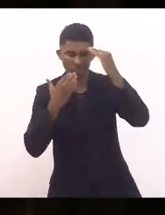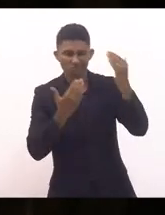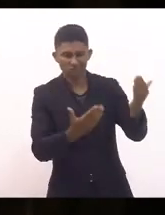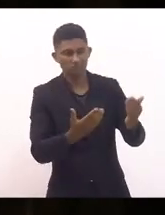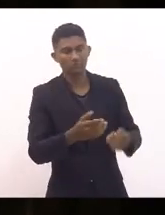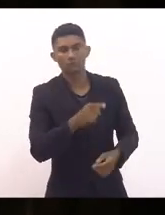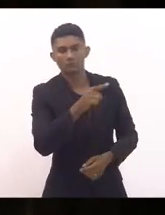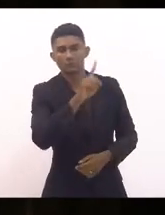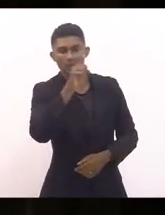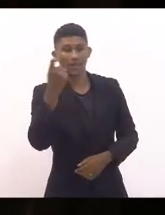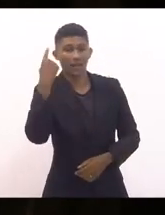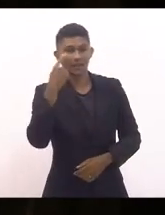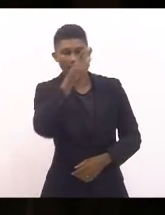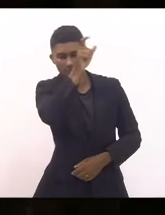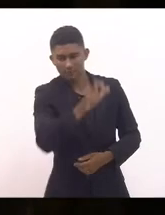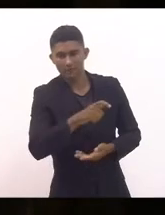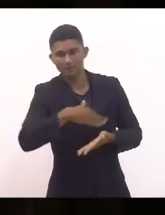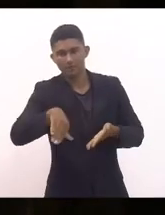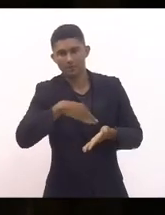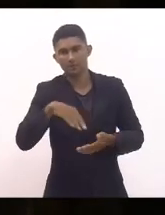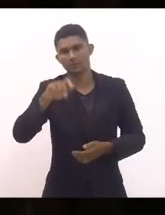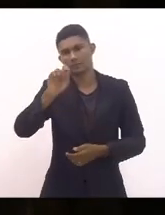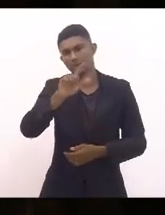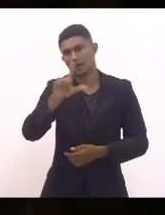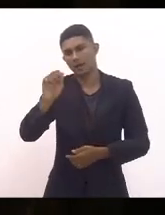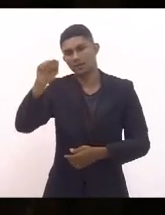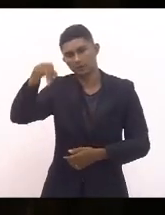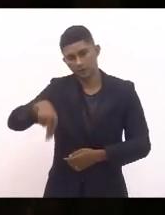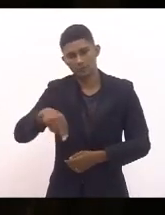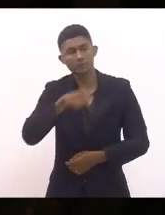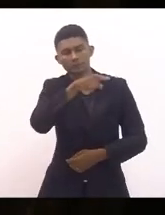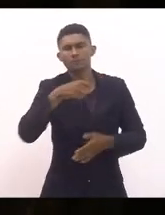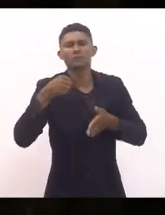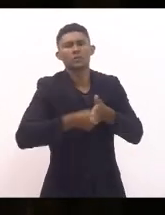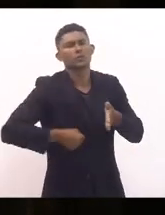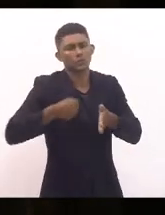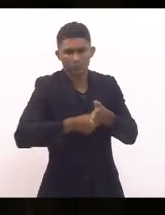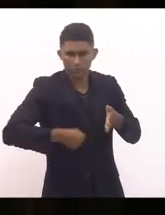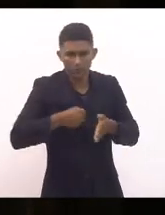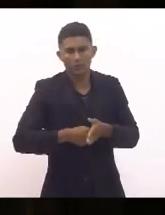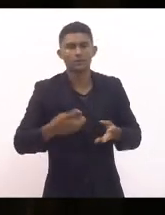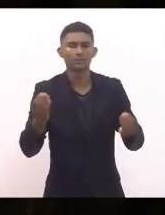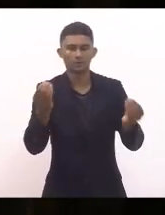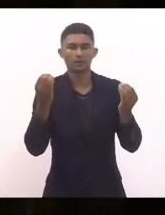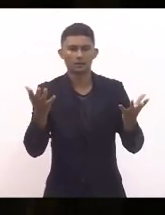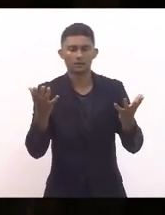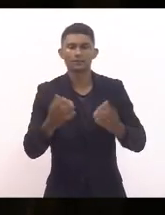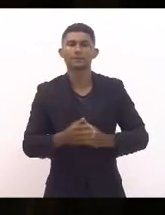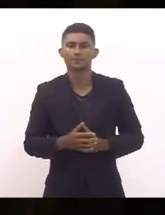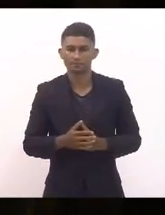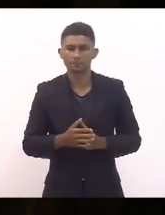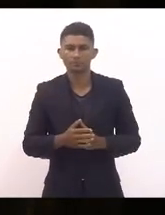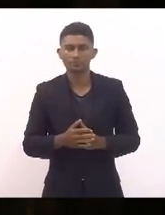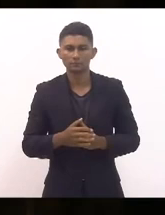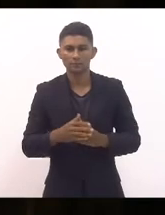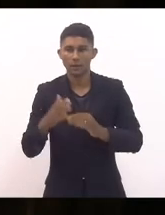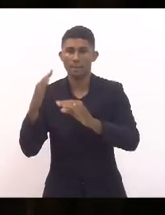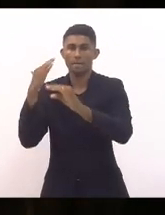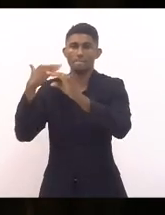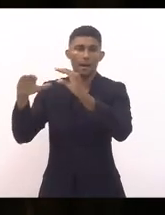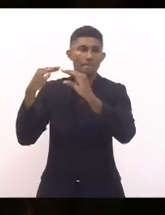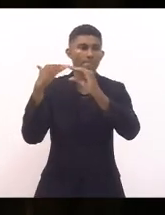do ex-secretário Alan Turnovski, que batalhou incansavelmente para transformar não só o Alerta PRI